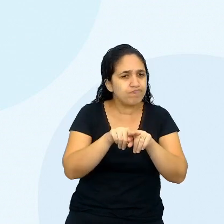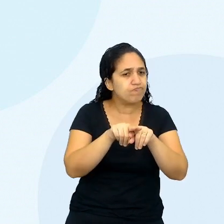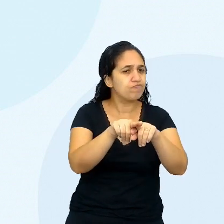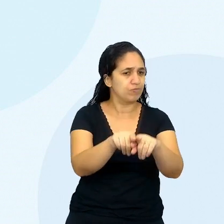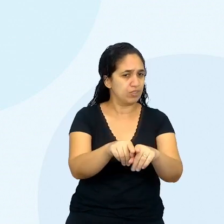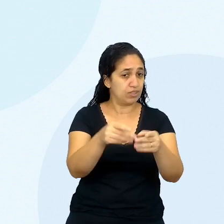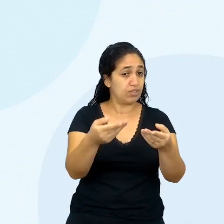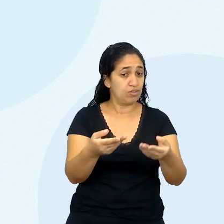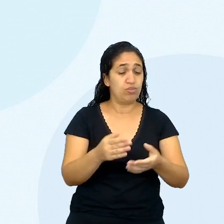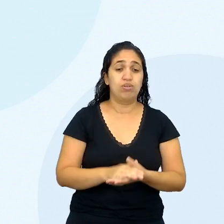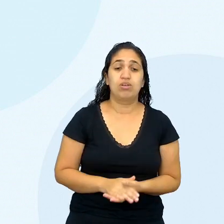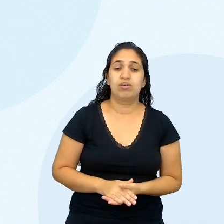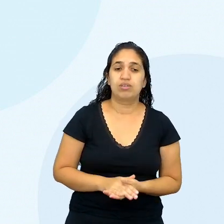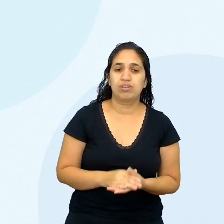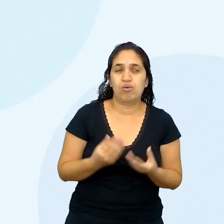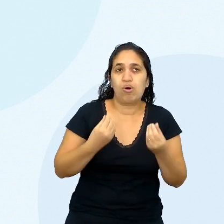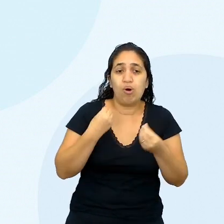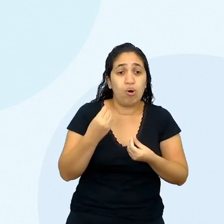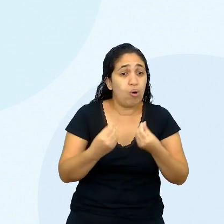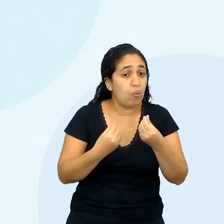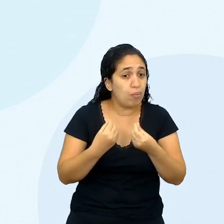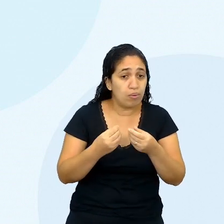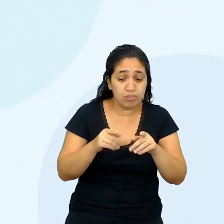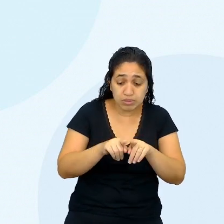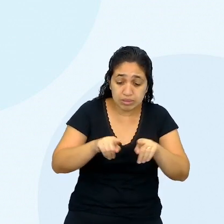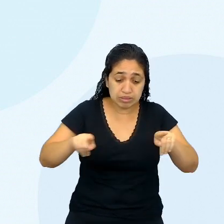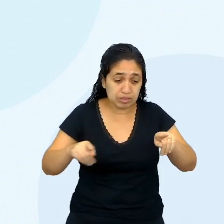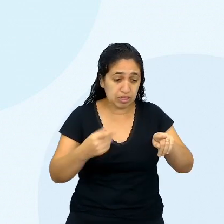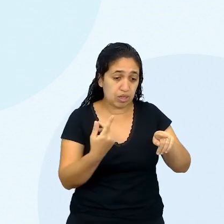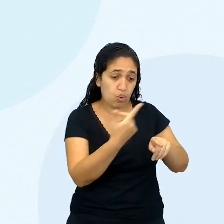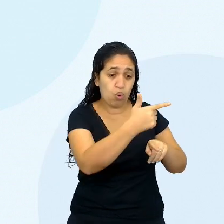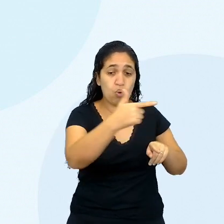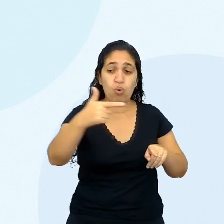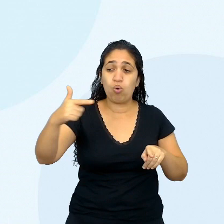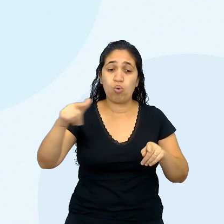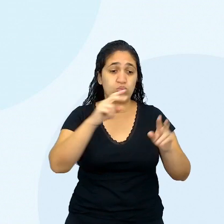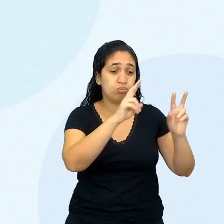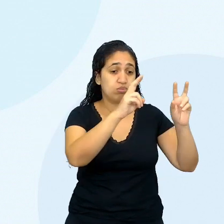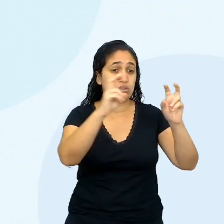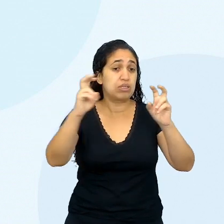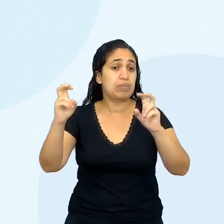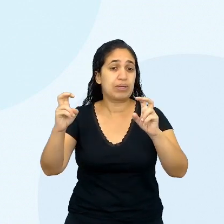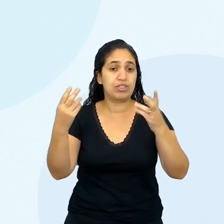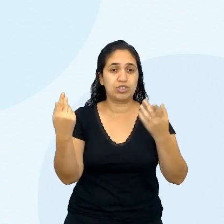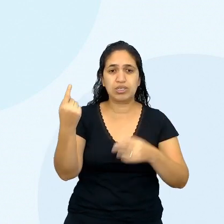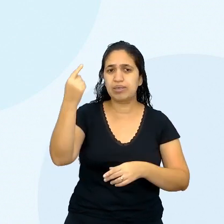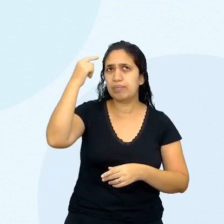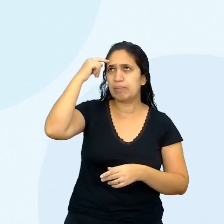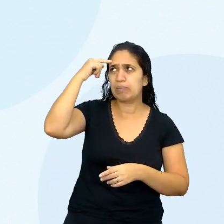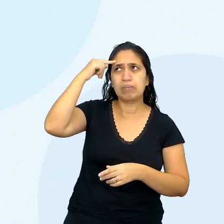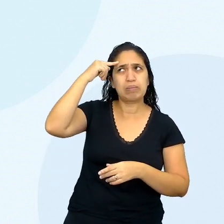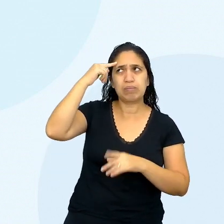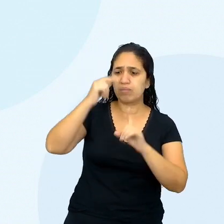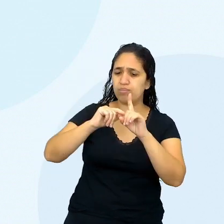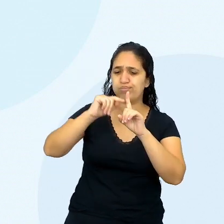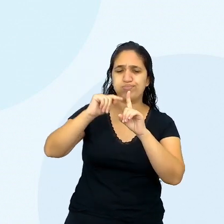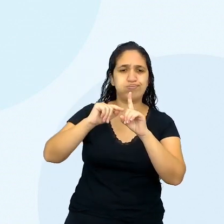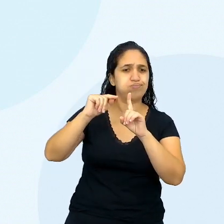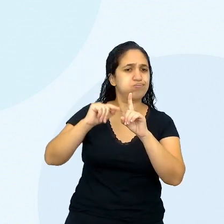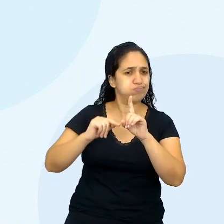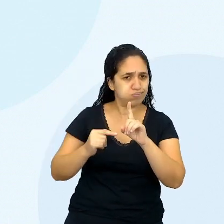Não, já, como eu falei, já não tinha como a gente estar tá falando de outras temáticas nos anos anteriores sem pensar em falar de mudanças